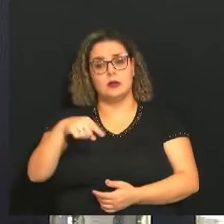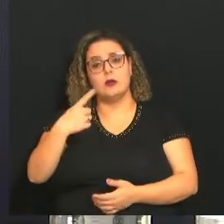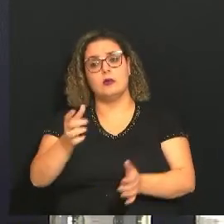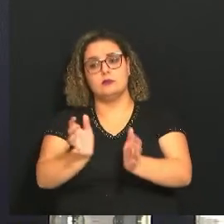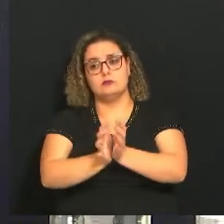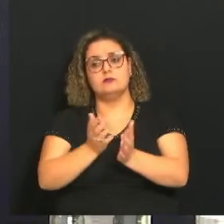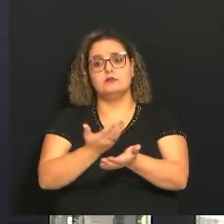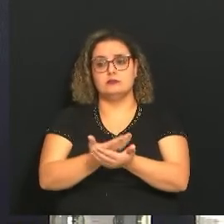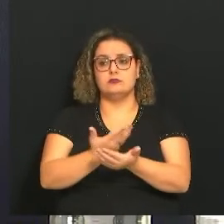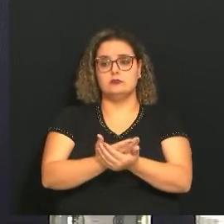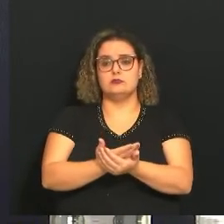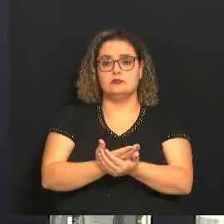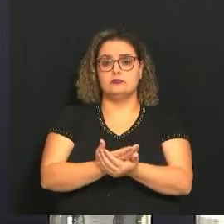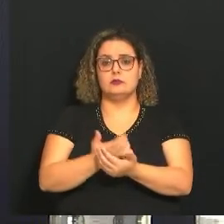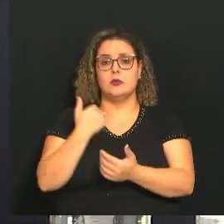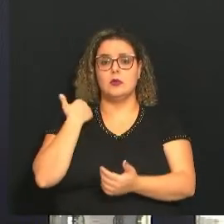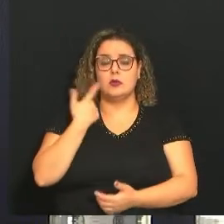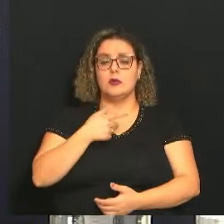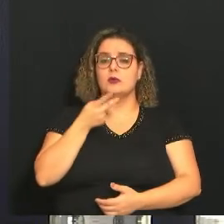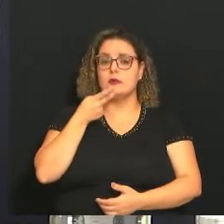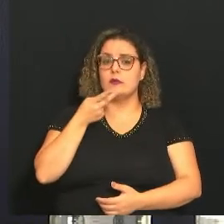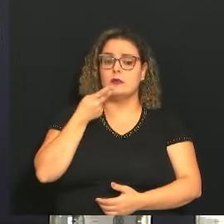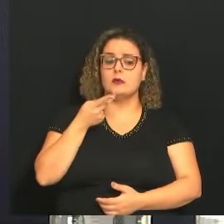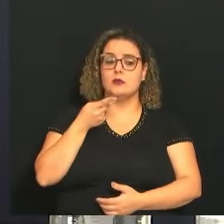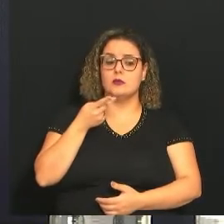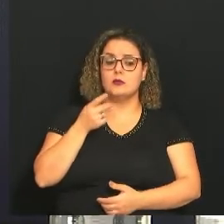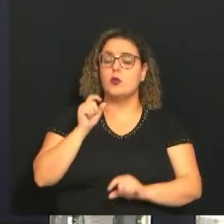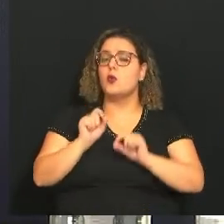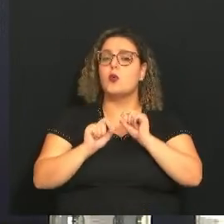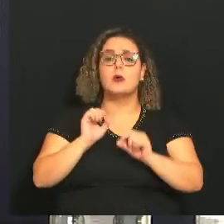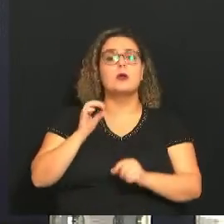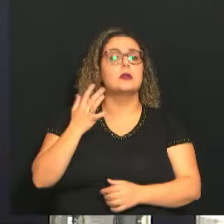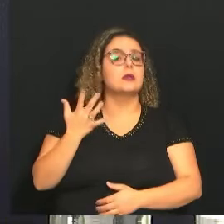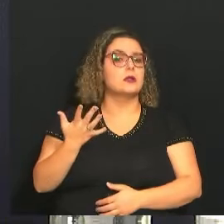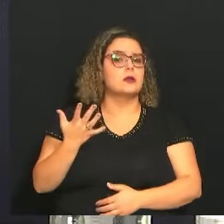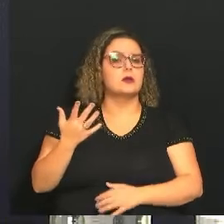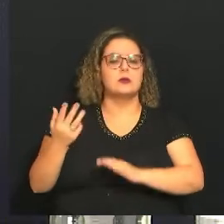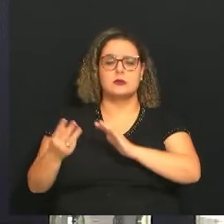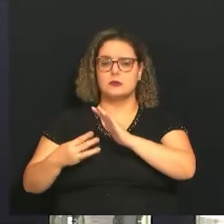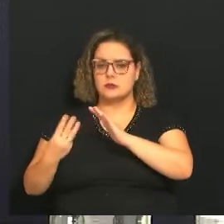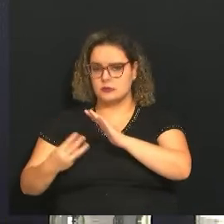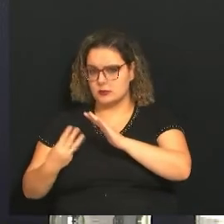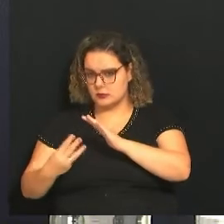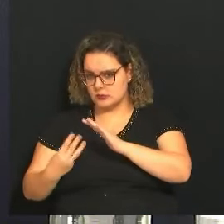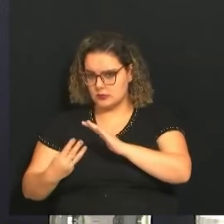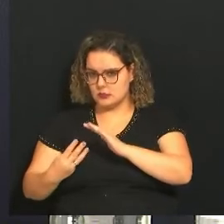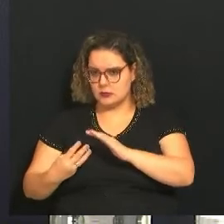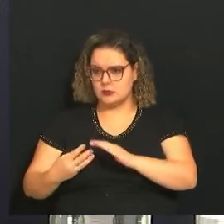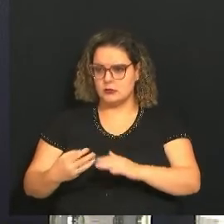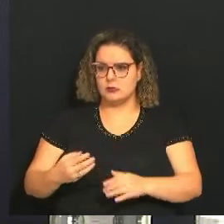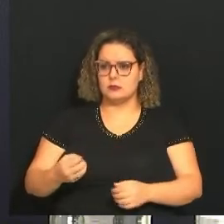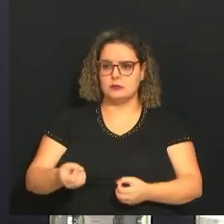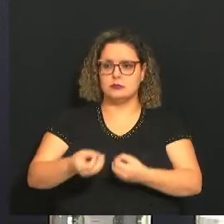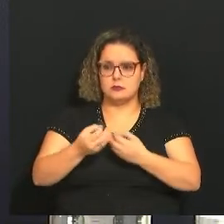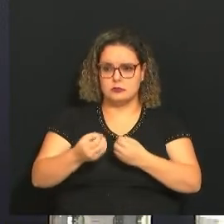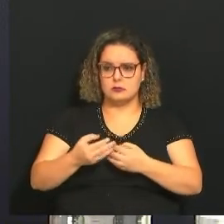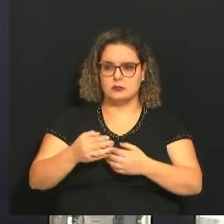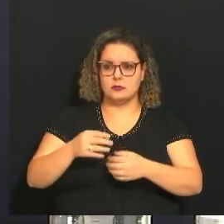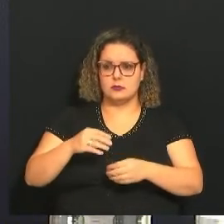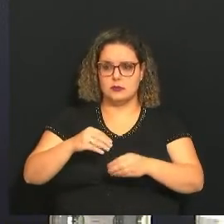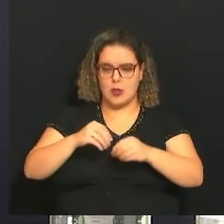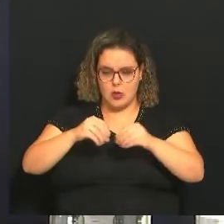gente vai estudar sobre os impactos da terceirização. Eu recebi informação que a Praia Grande,